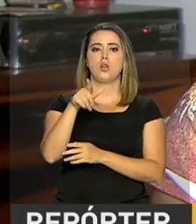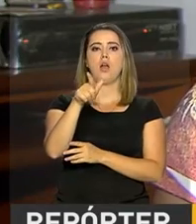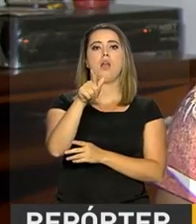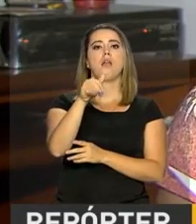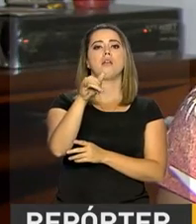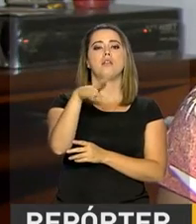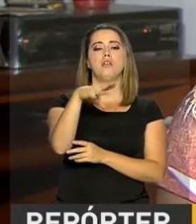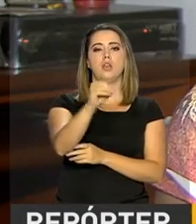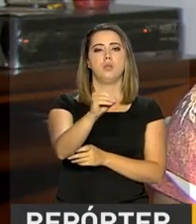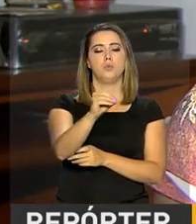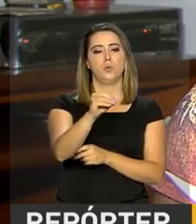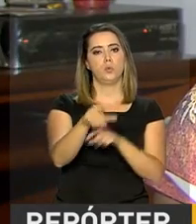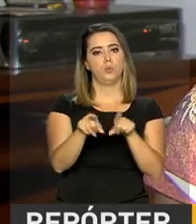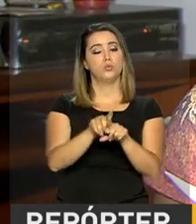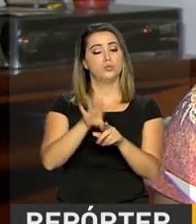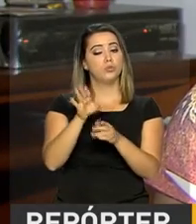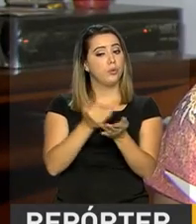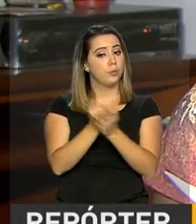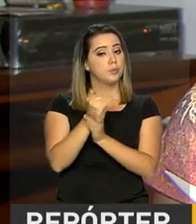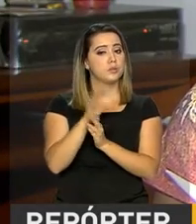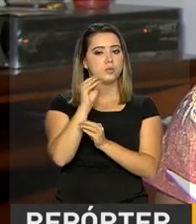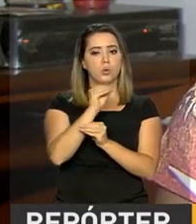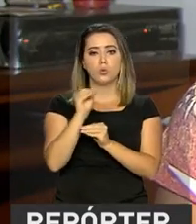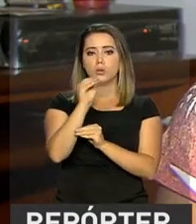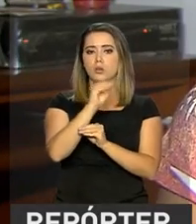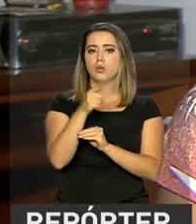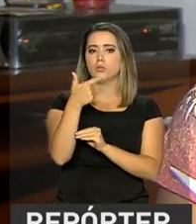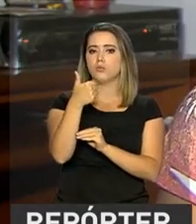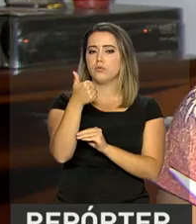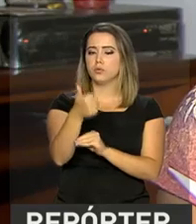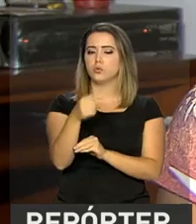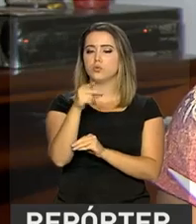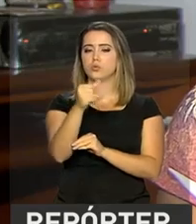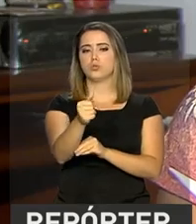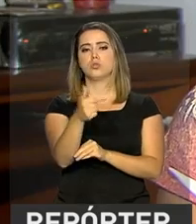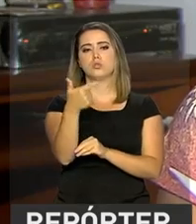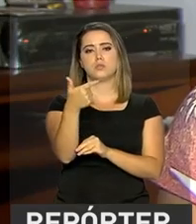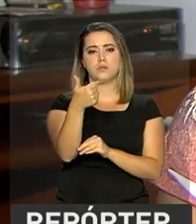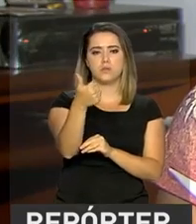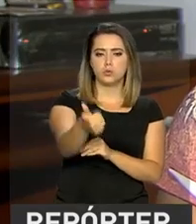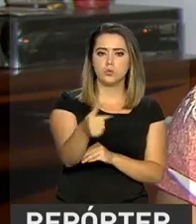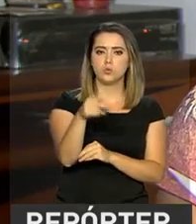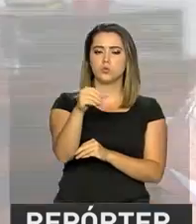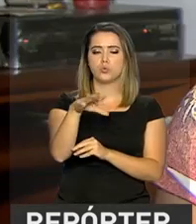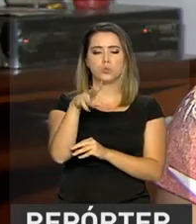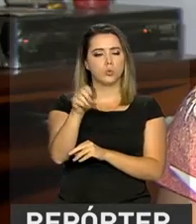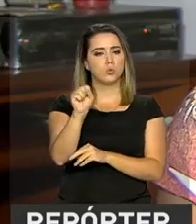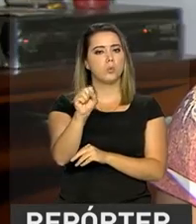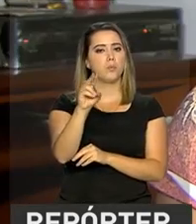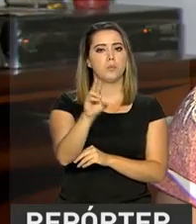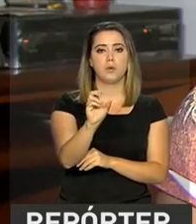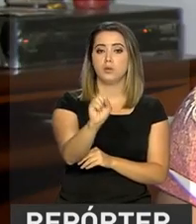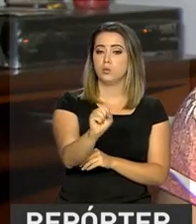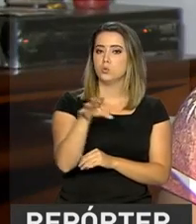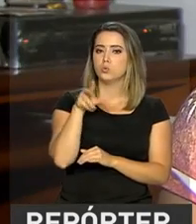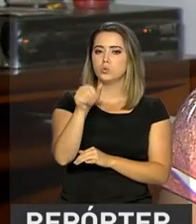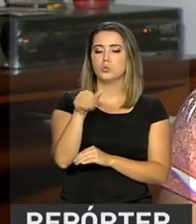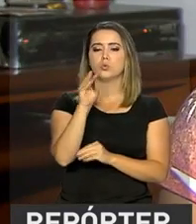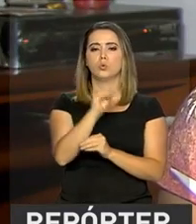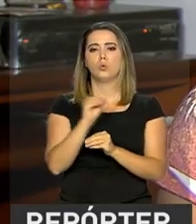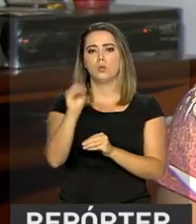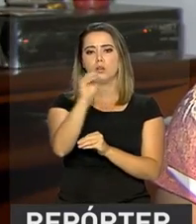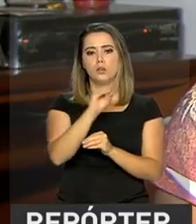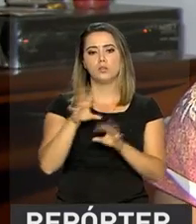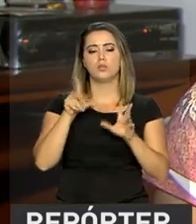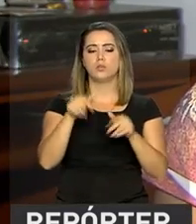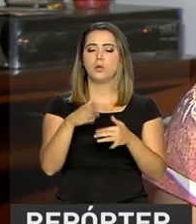já comecei a fazer todo de 21 dias. E foi todo pelo SUS mesmo. O hospital onde eu faço, todo